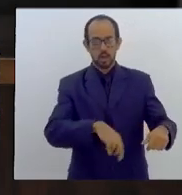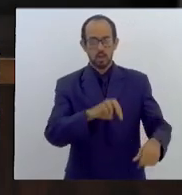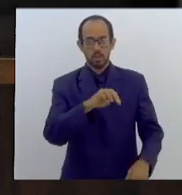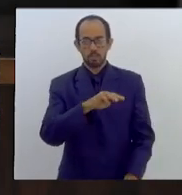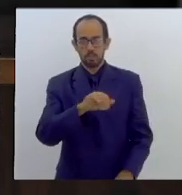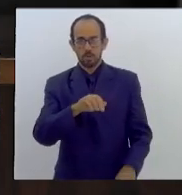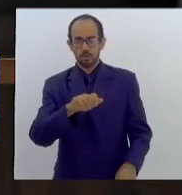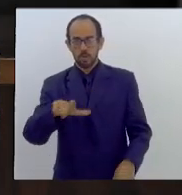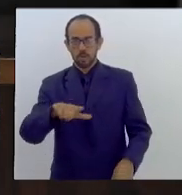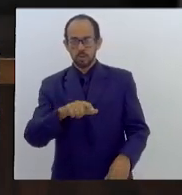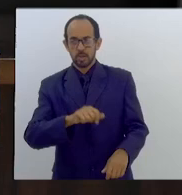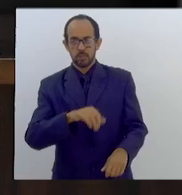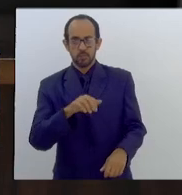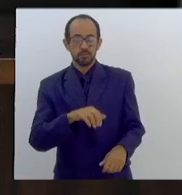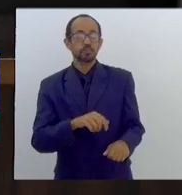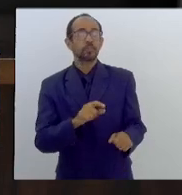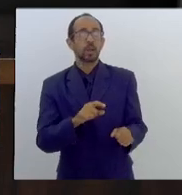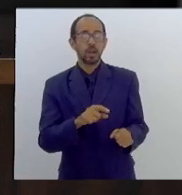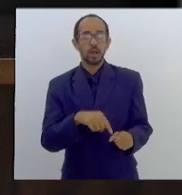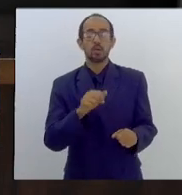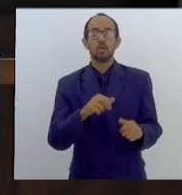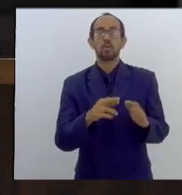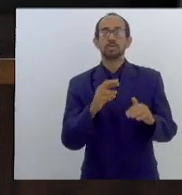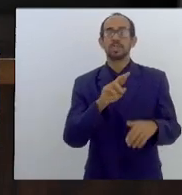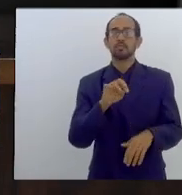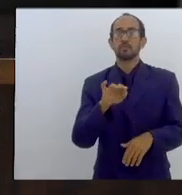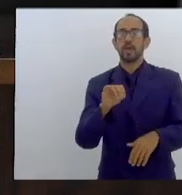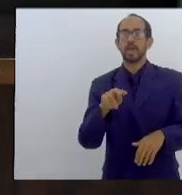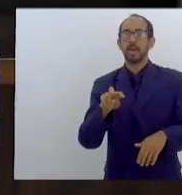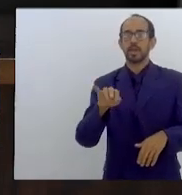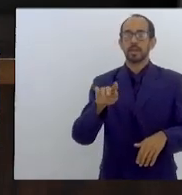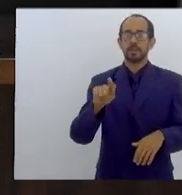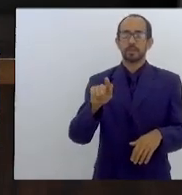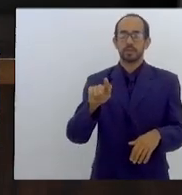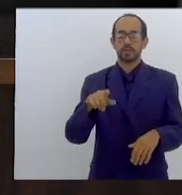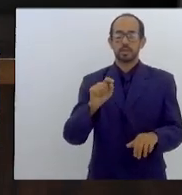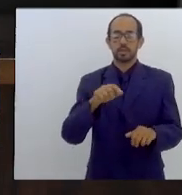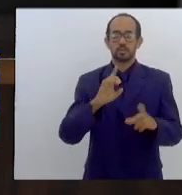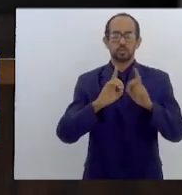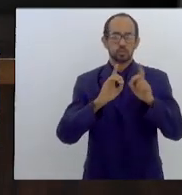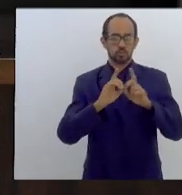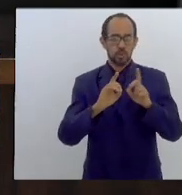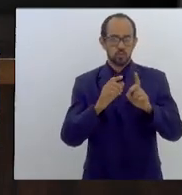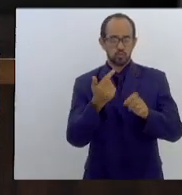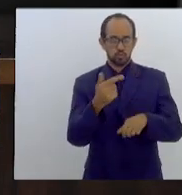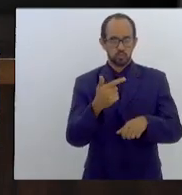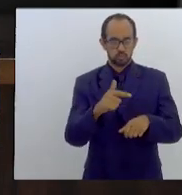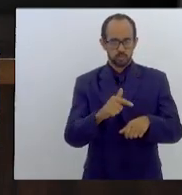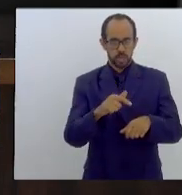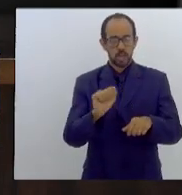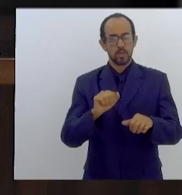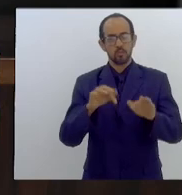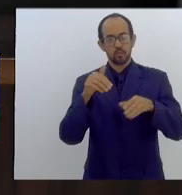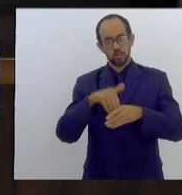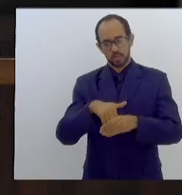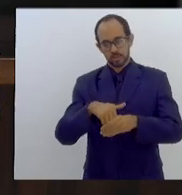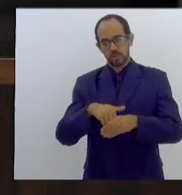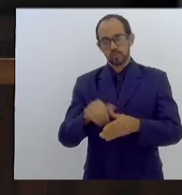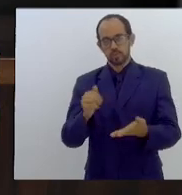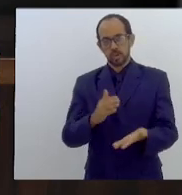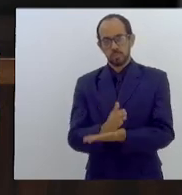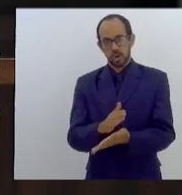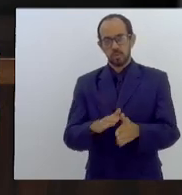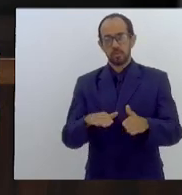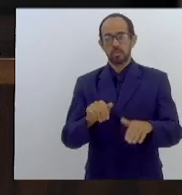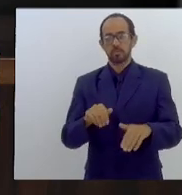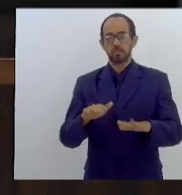proposições externas, favorável, relator deputado Rosenberg Reis. Em discussão, não havendo que querer discutir, encerrada a discussão em votação, os senhores que aprovam permaneçam